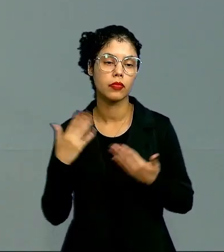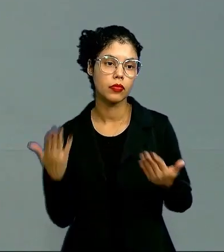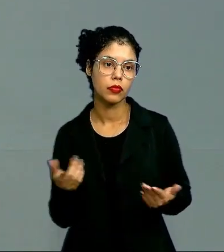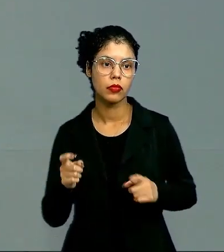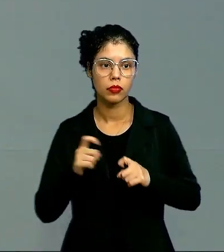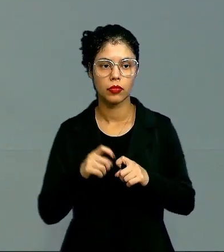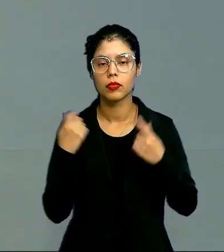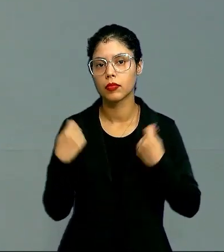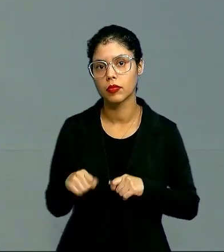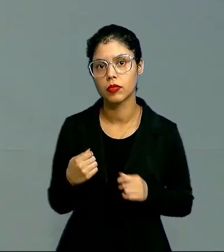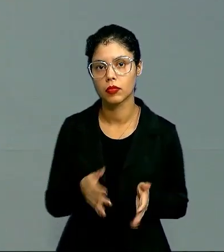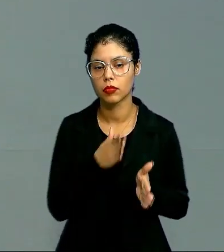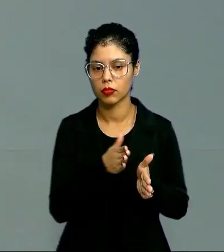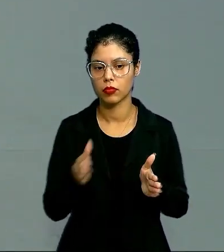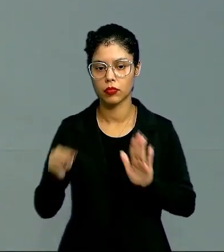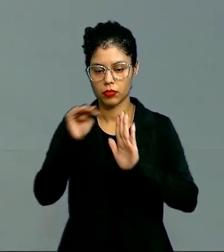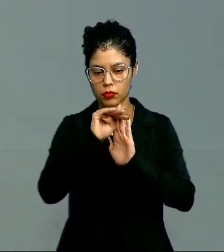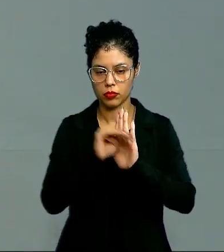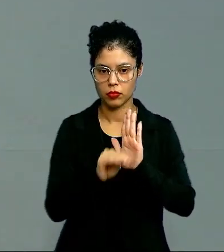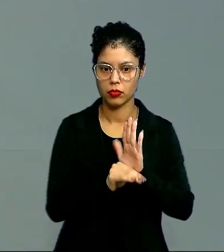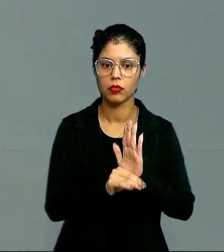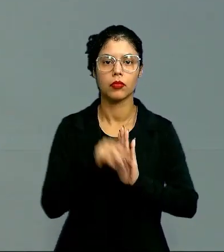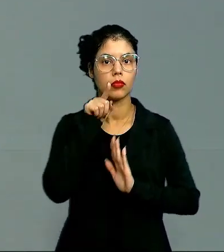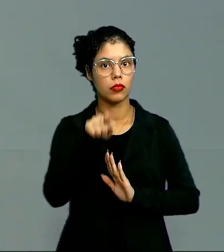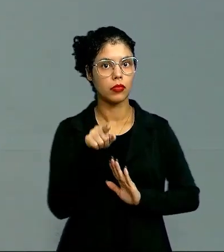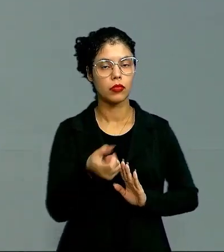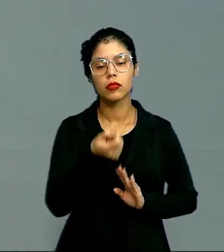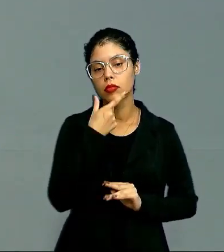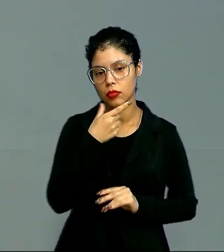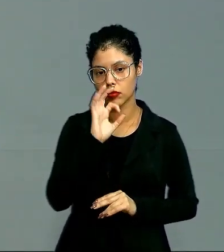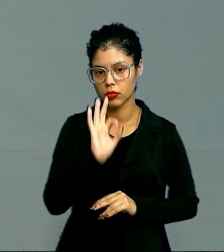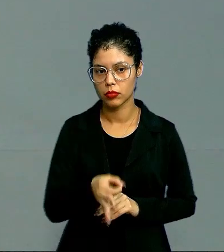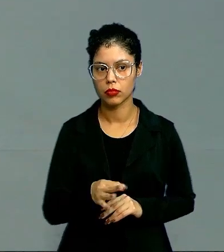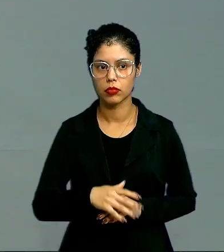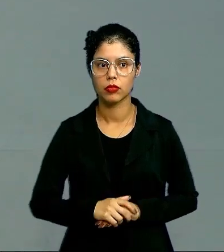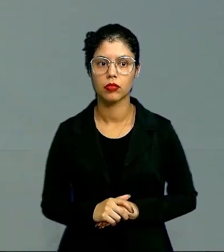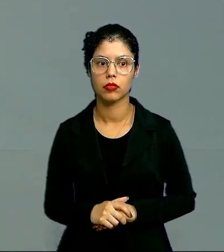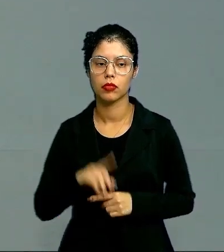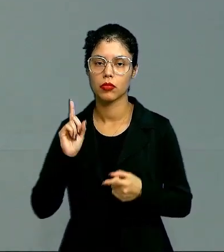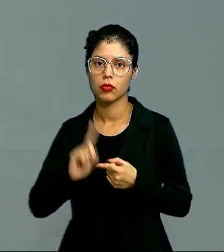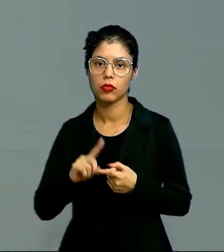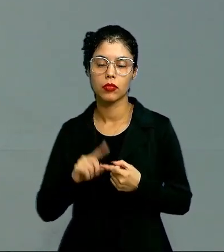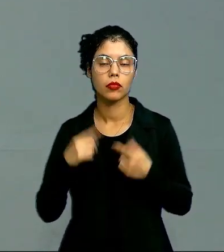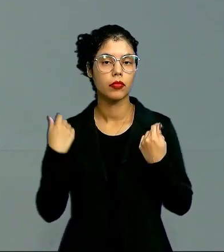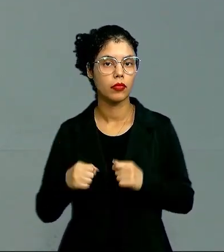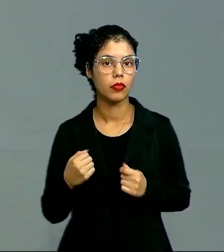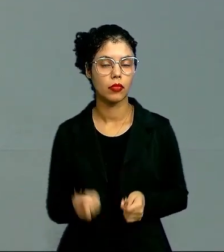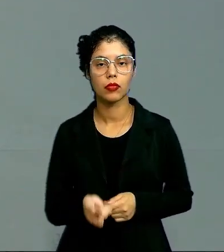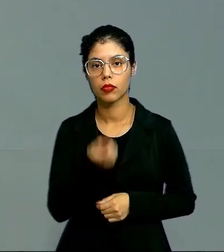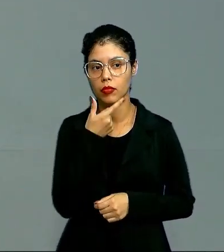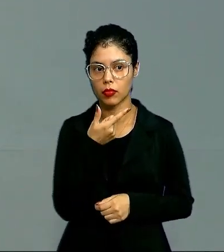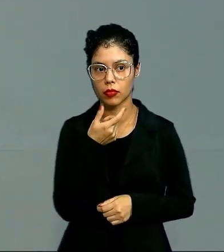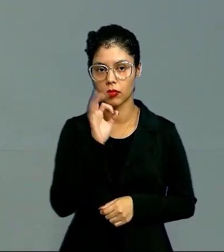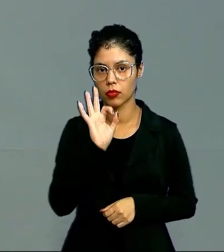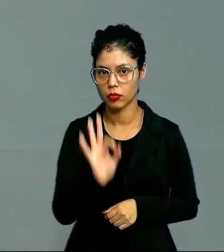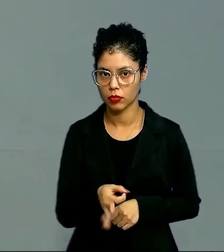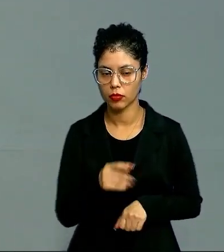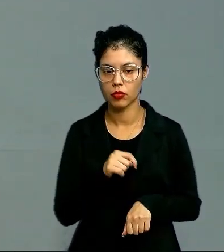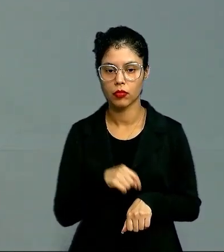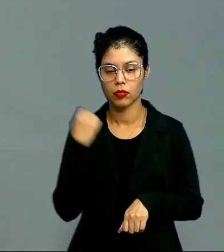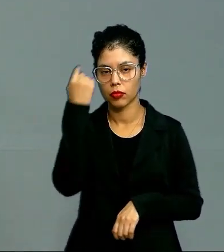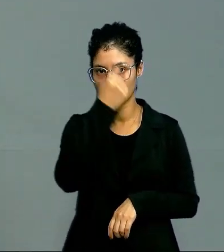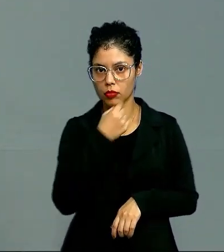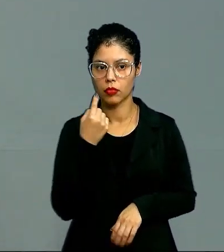assim, o médico precisa estabelecer até as suas refeições para você tomar o remédio certinho. Porque o remédio ele precisa ser tomado na hora certa,